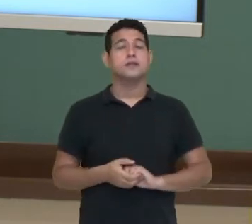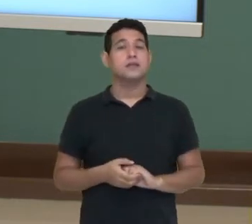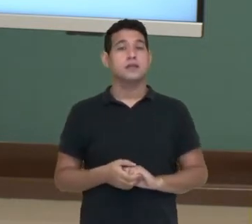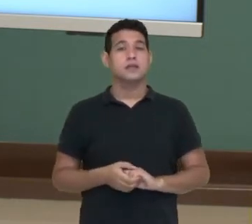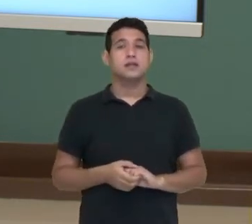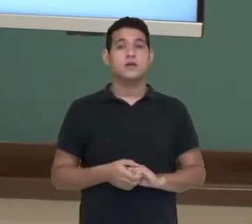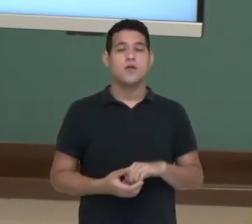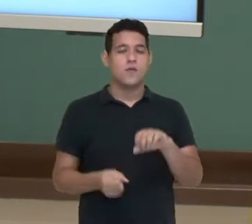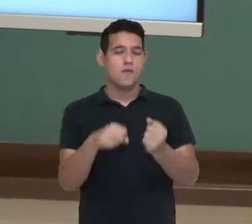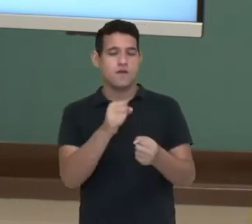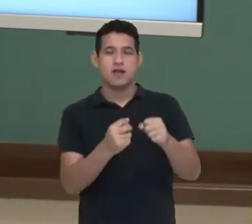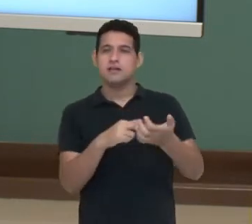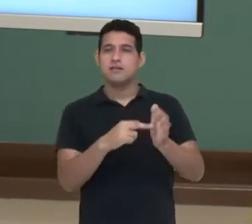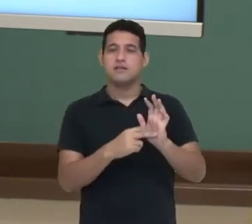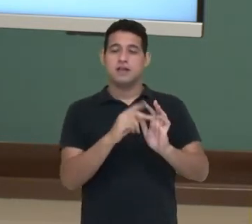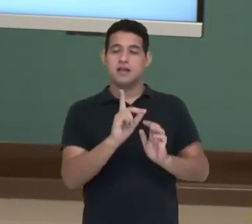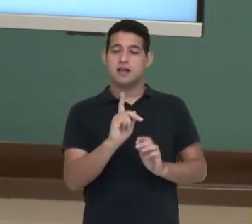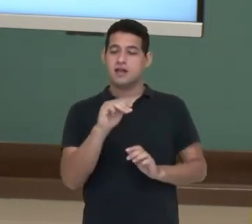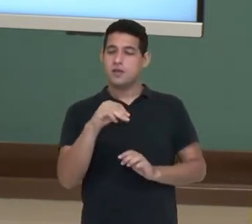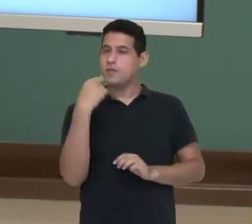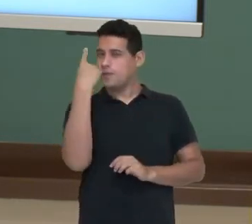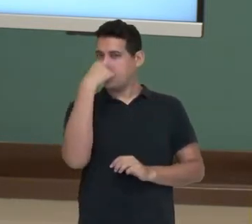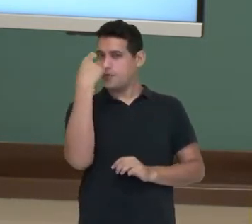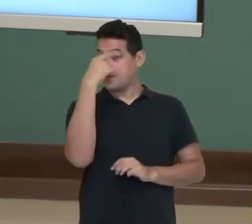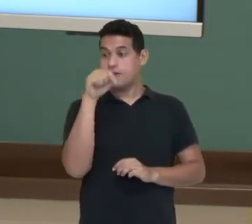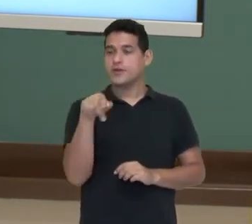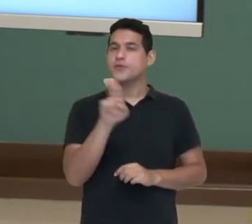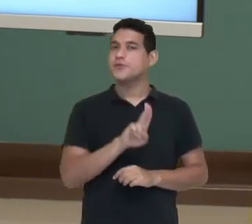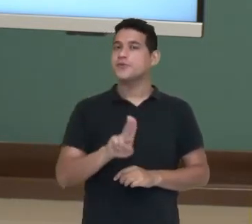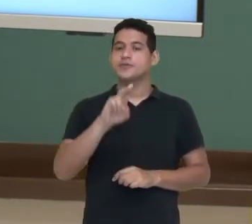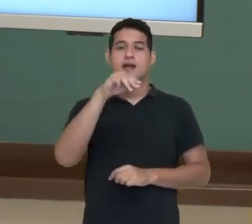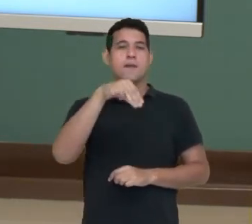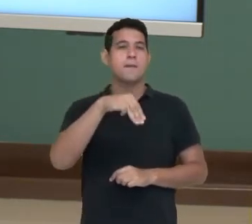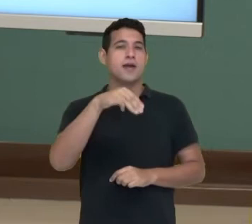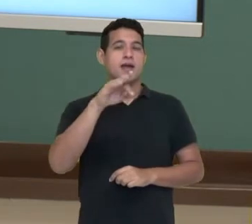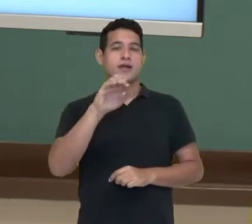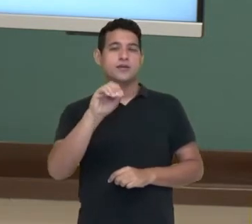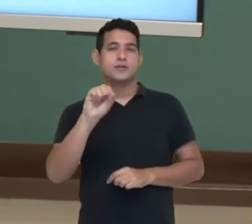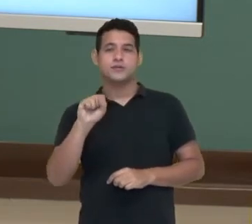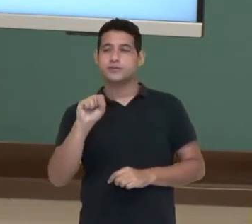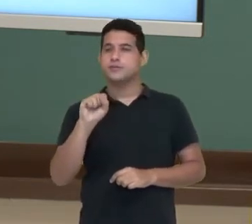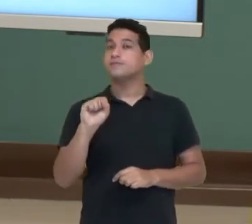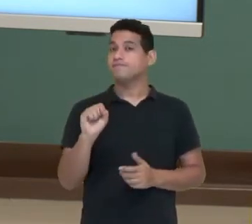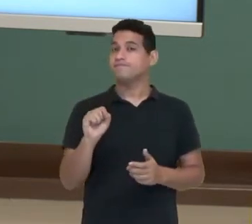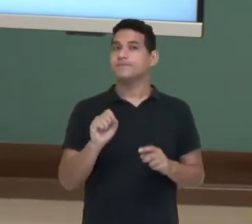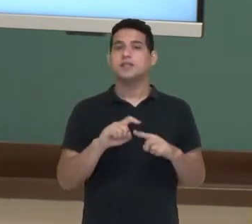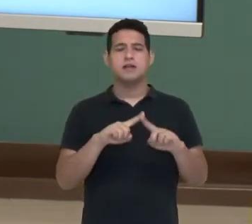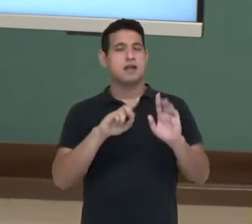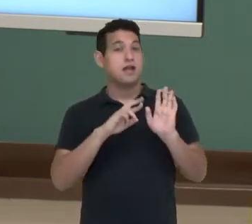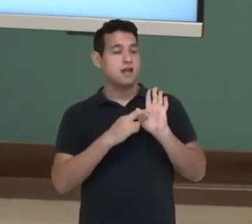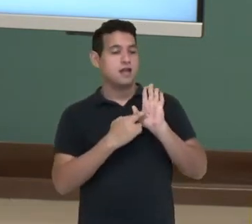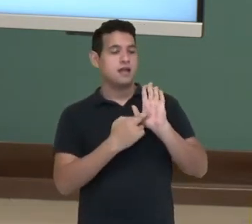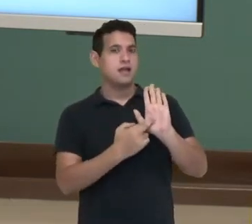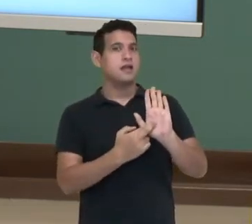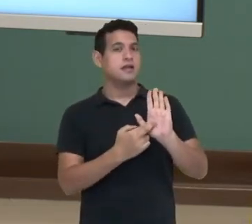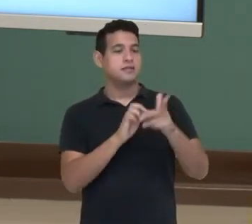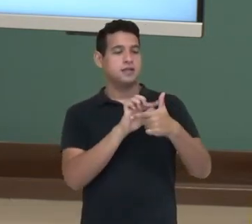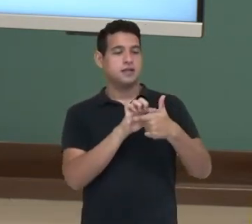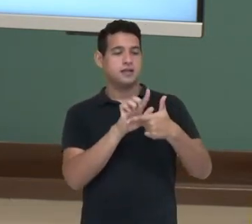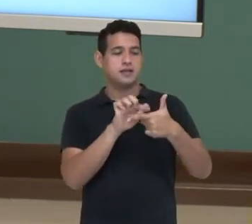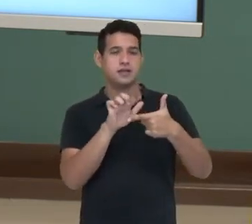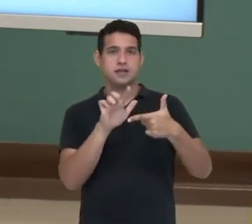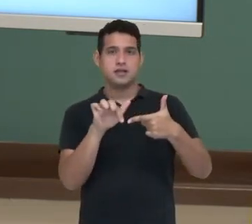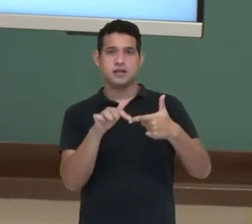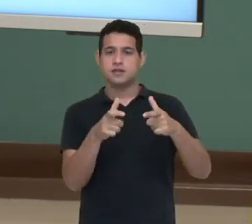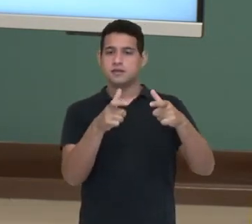unidade do carro é quilômetros por hora. Aqui nós usamos metros por segundo. Represente graficamente a